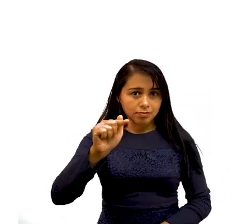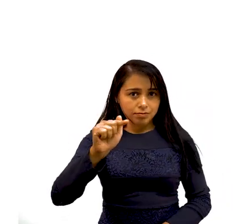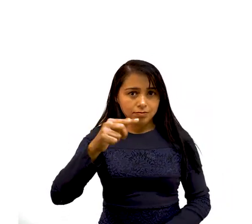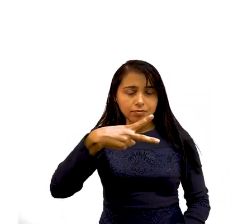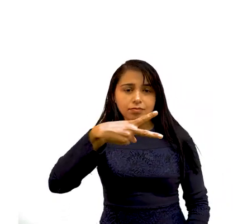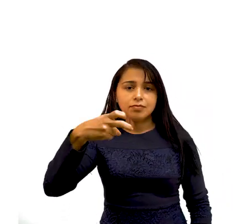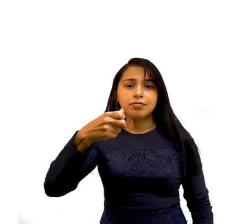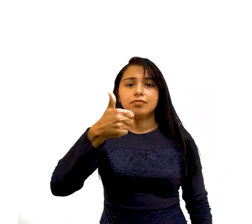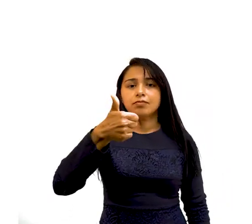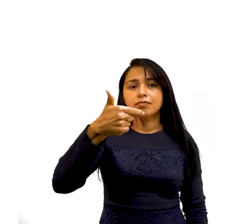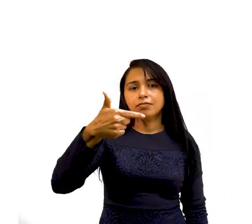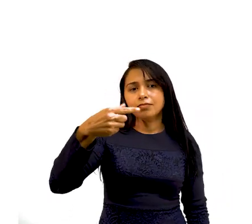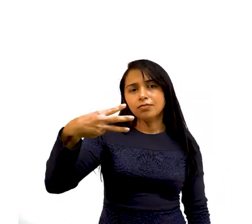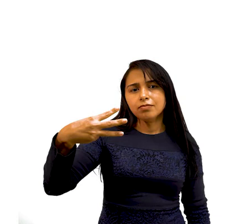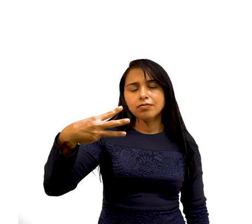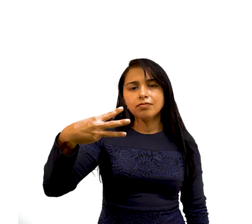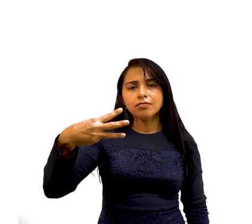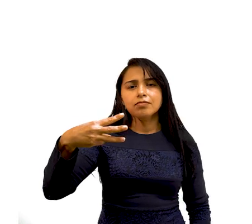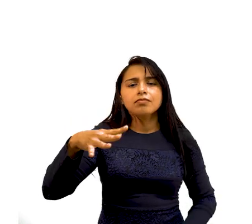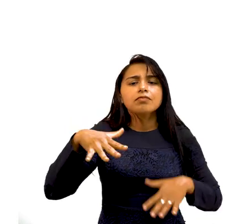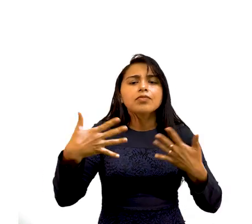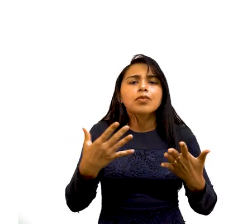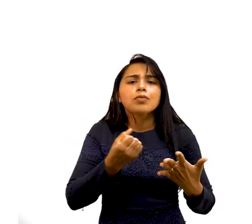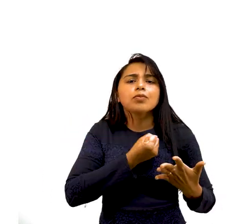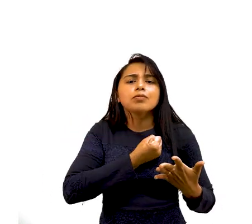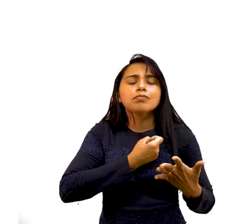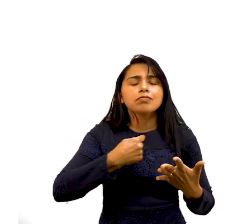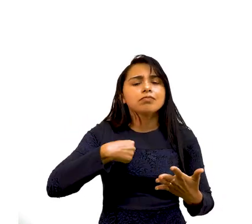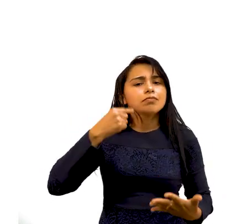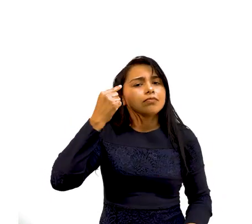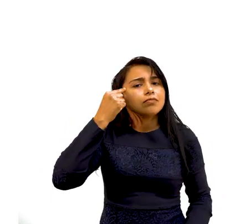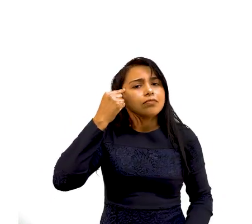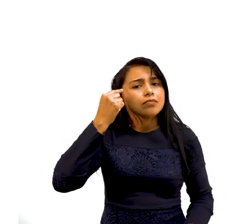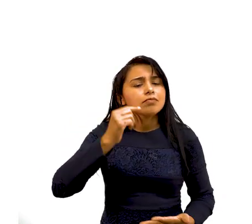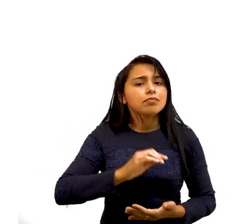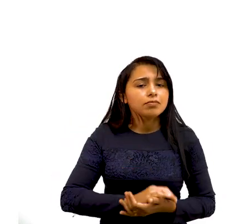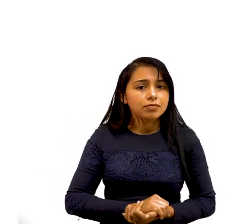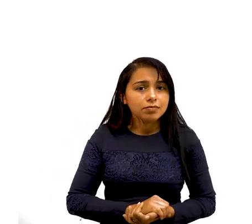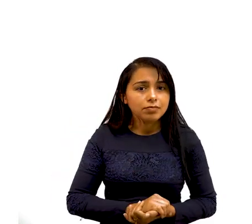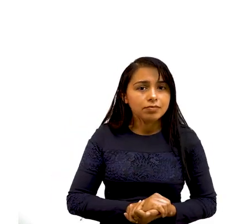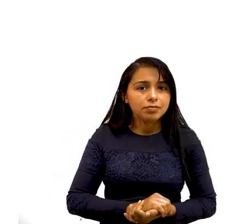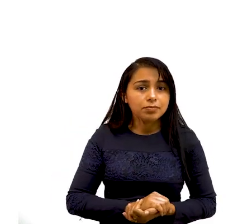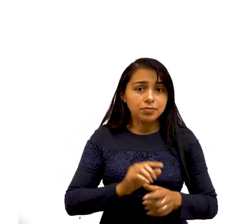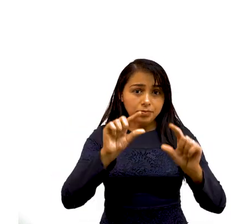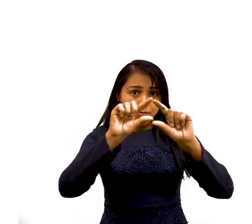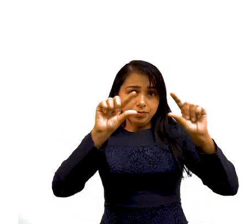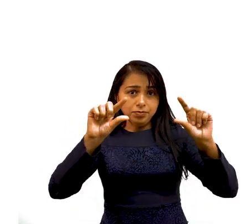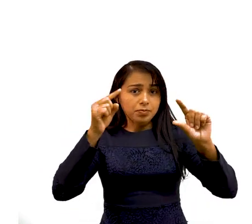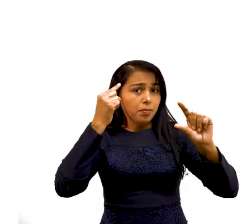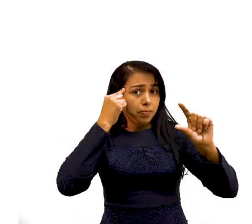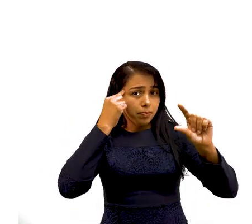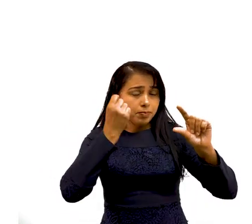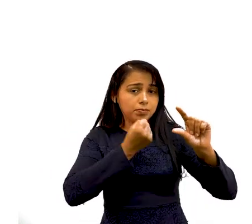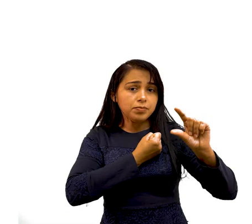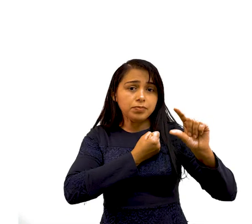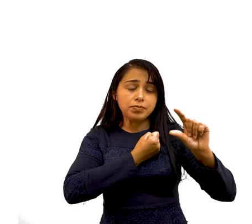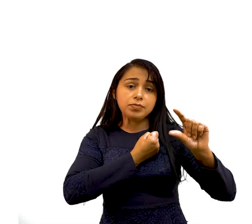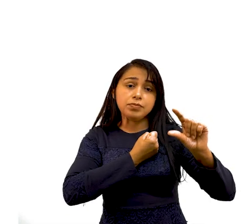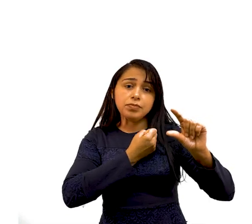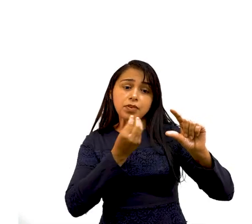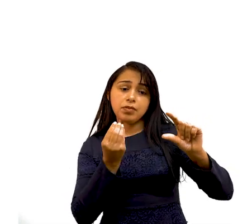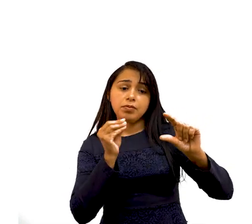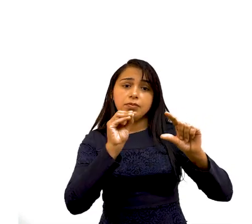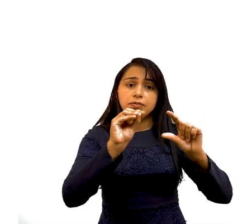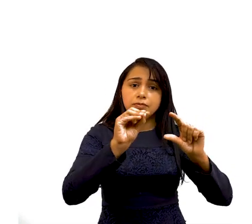somei 87 e obtive 123. Em que número pensei? Então, ó, essa parte aqui, pensei em